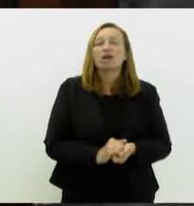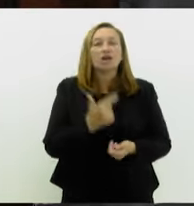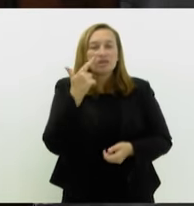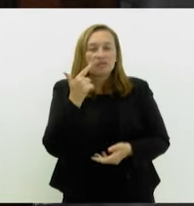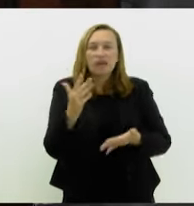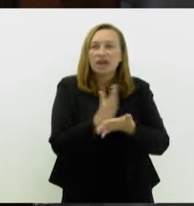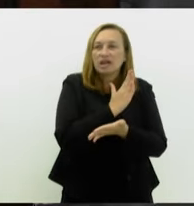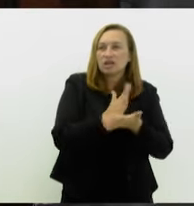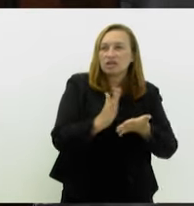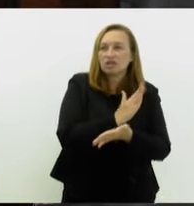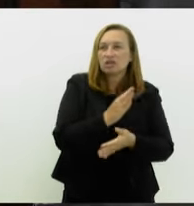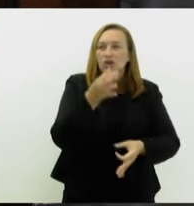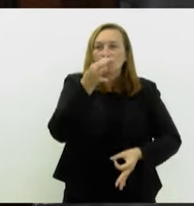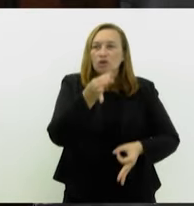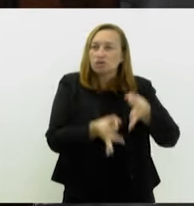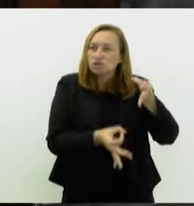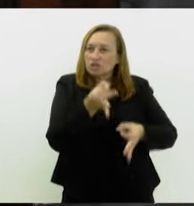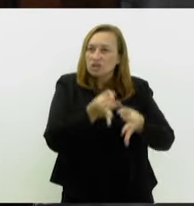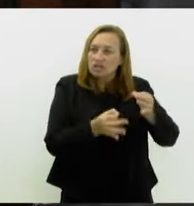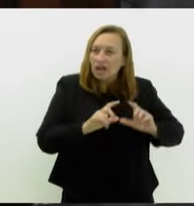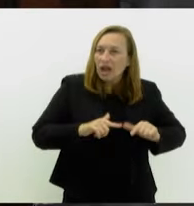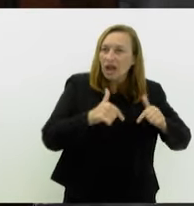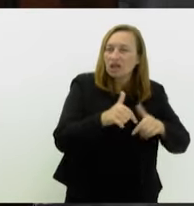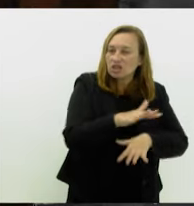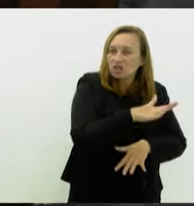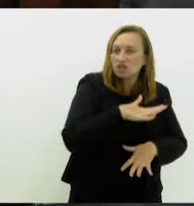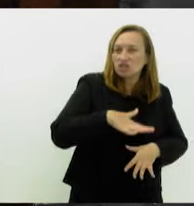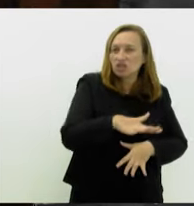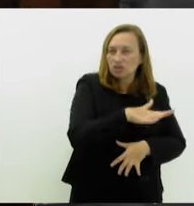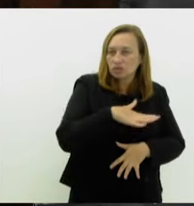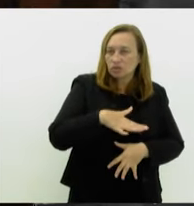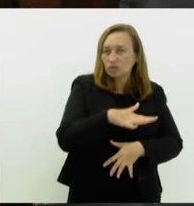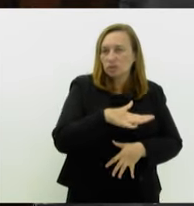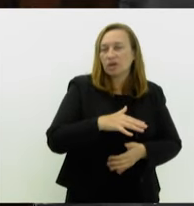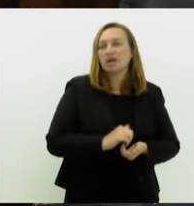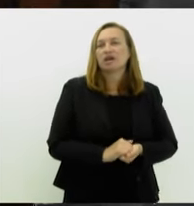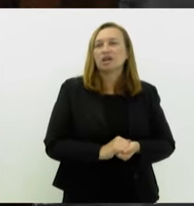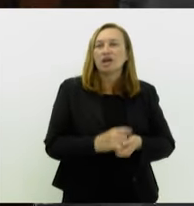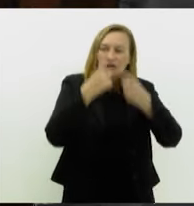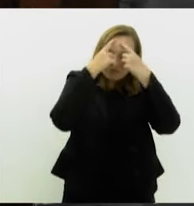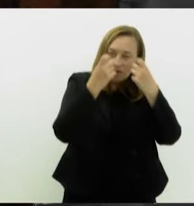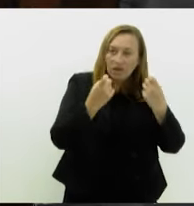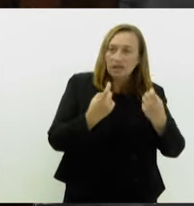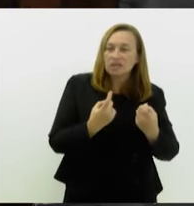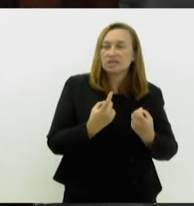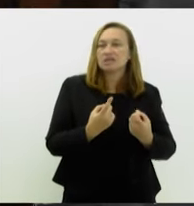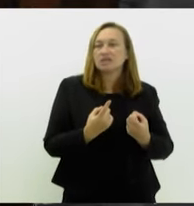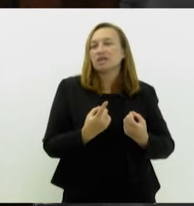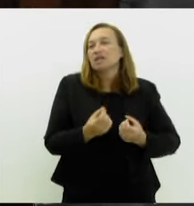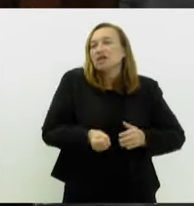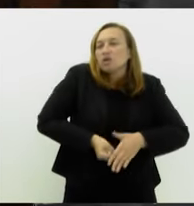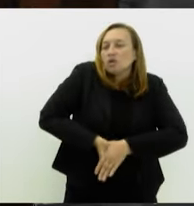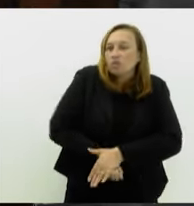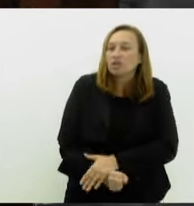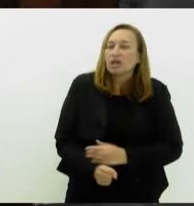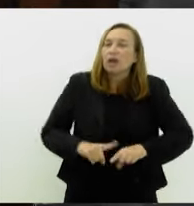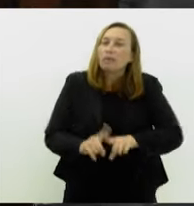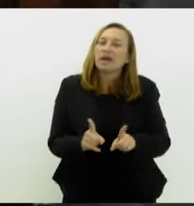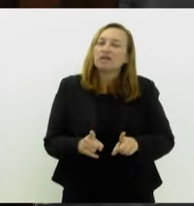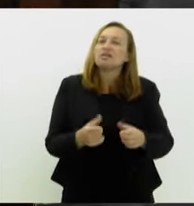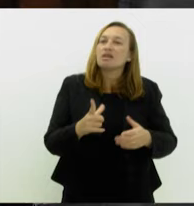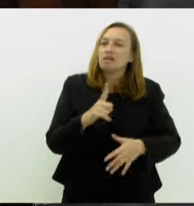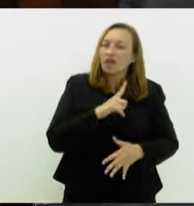vezes Adriano o judiciário atuando no ressarcimento né da violência obstétrica Mas ele tem o dever de